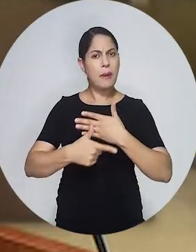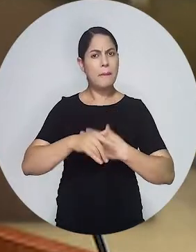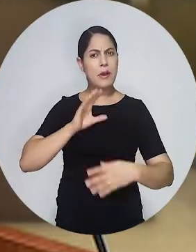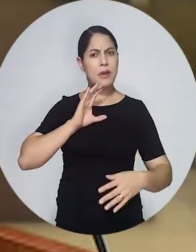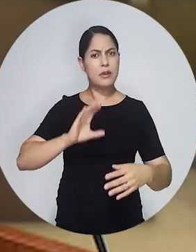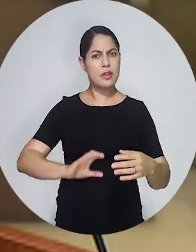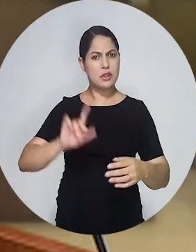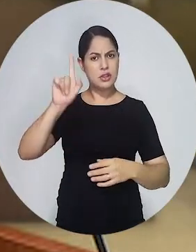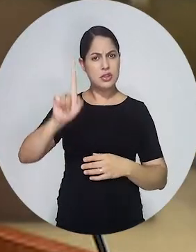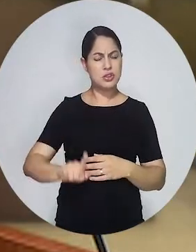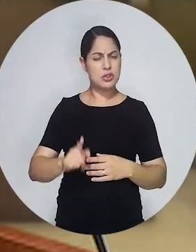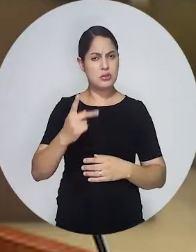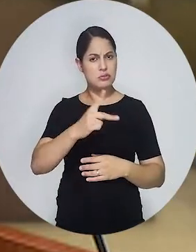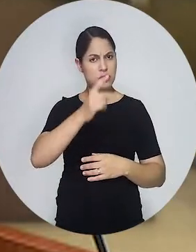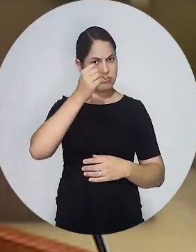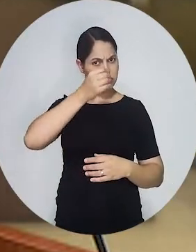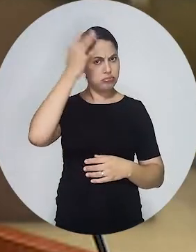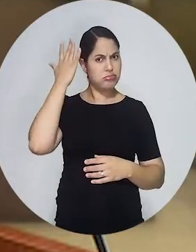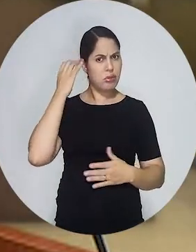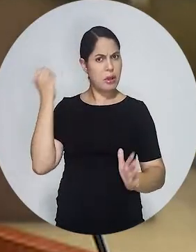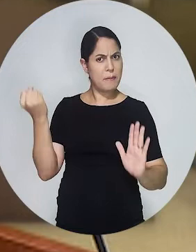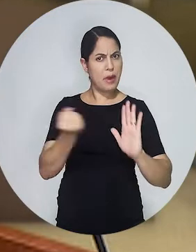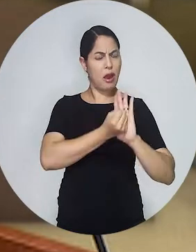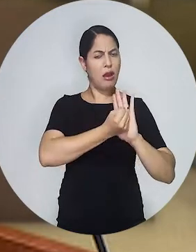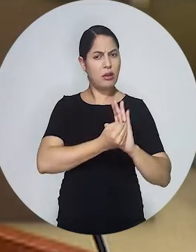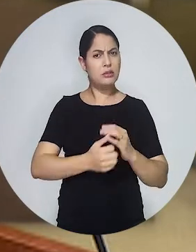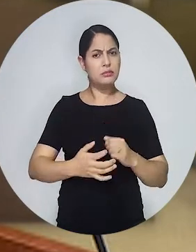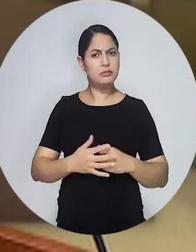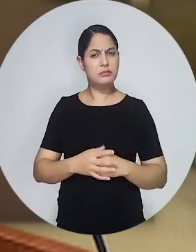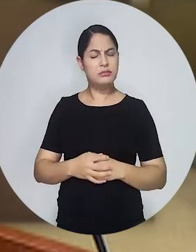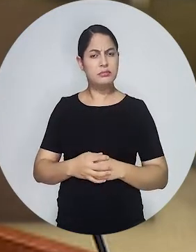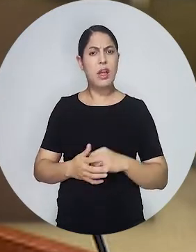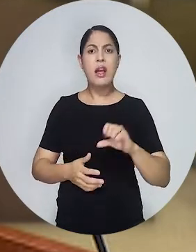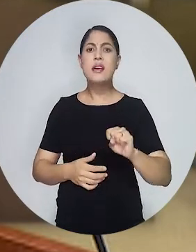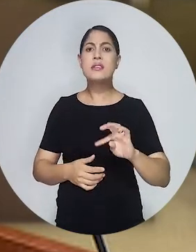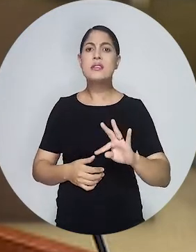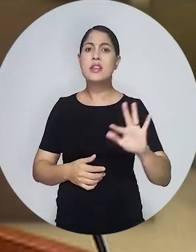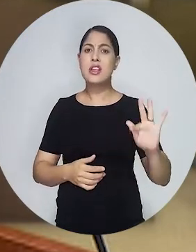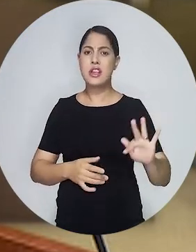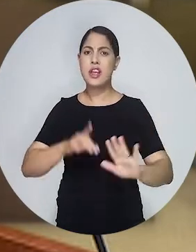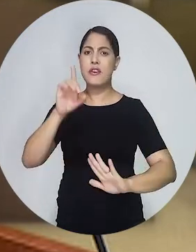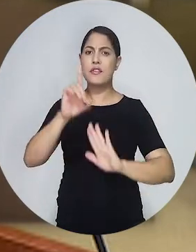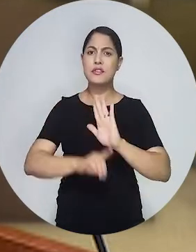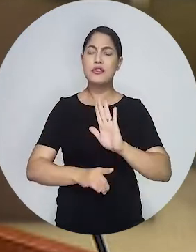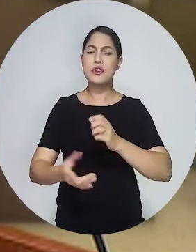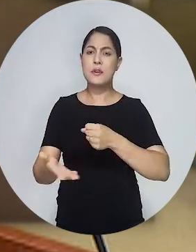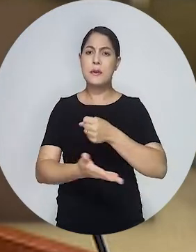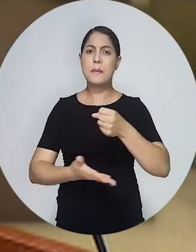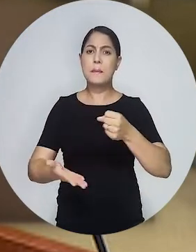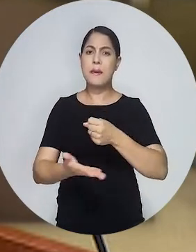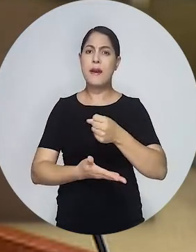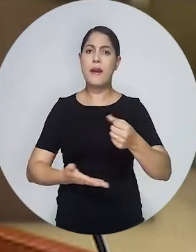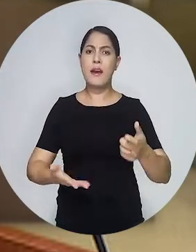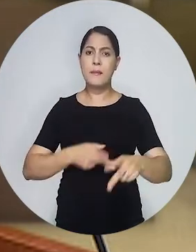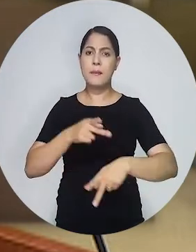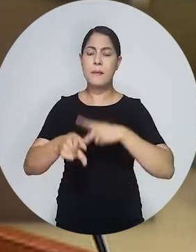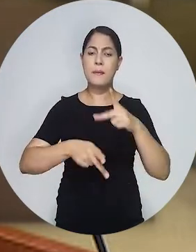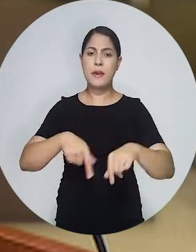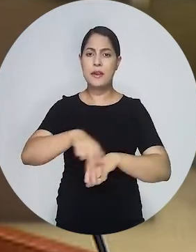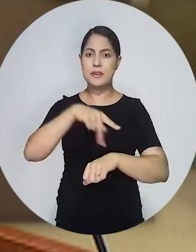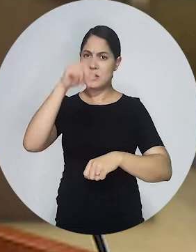cidadania marcou sua gestão. Por meio dos julgamentos pautados, o Tribunal direcionou grande atenção aos direitos e